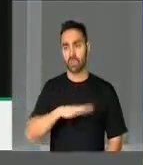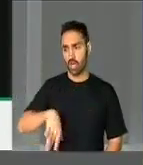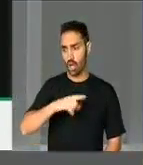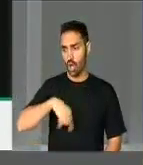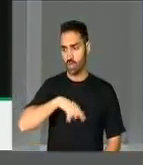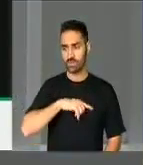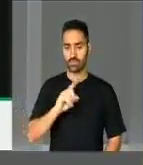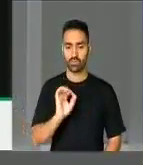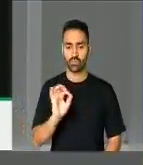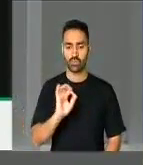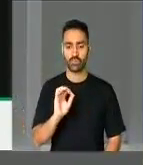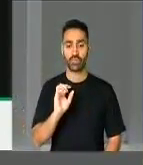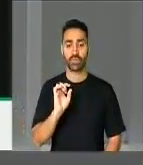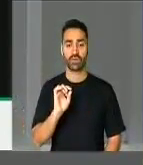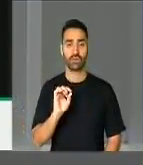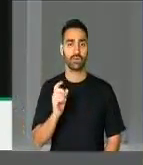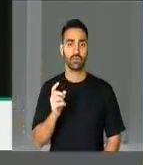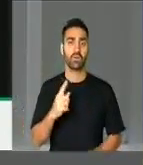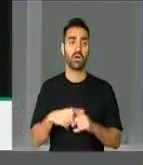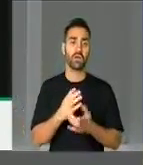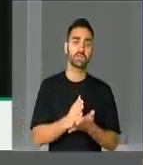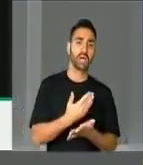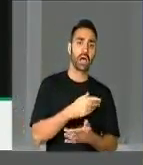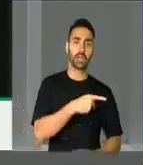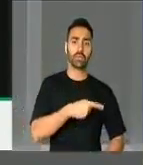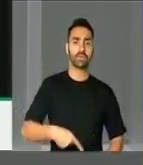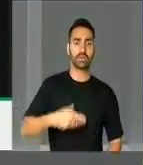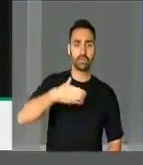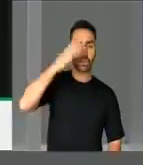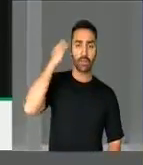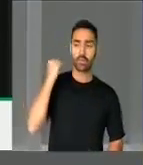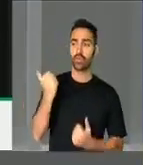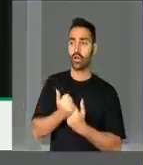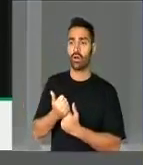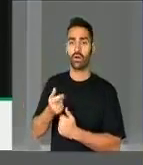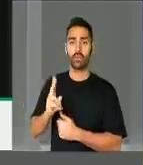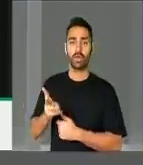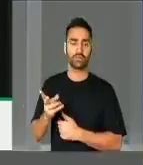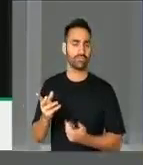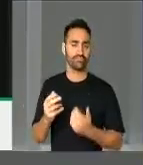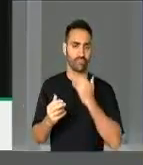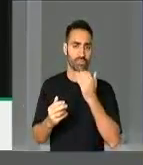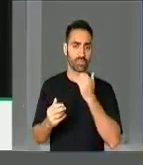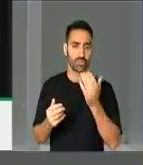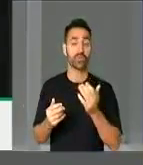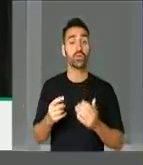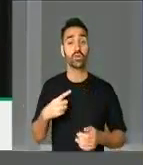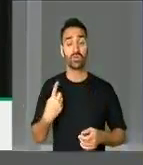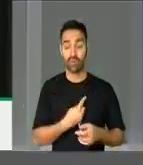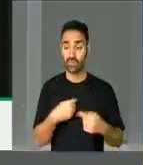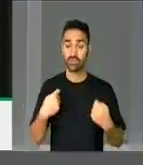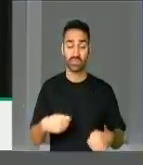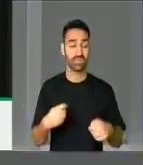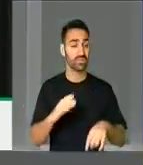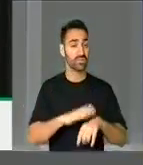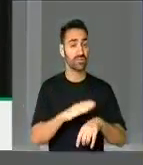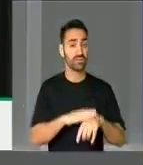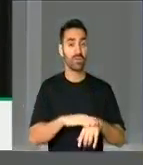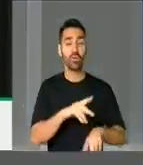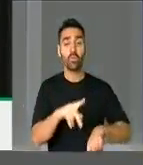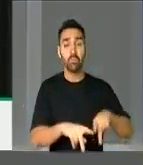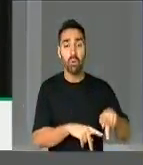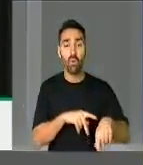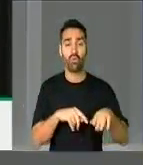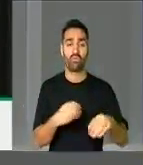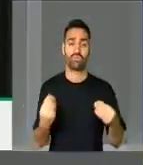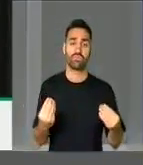aí é só trocar os caranguejos e a situação vai continuar da mesma forma. Nós temos que devolver ao povo o